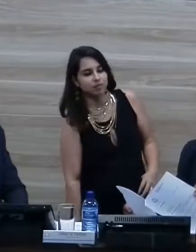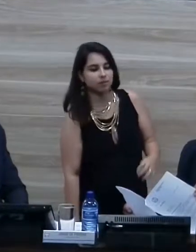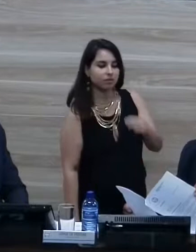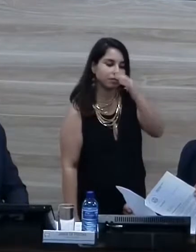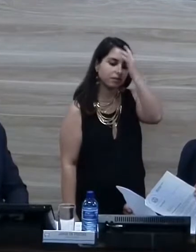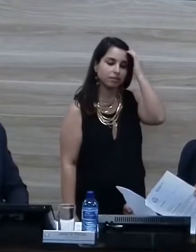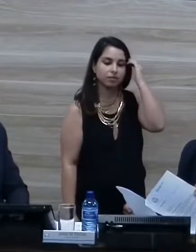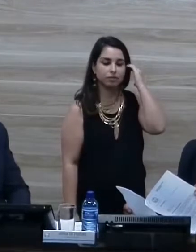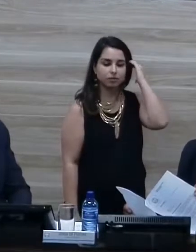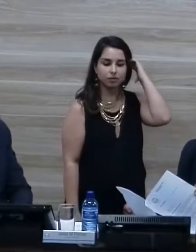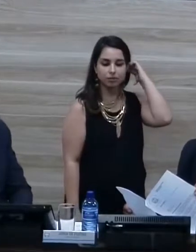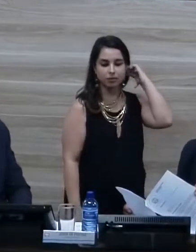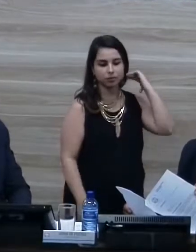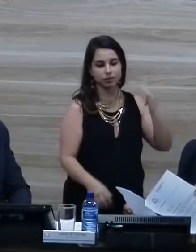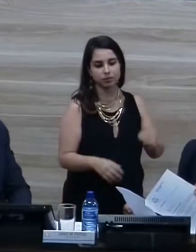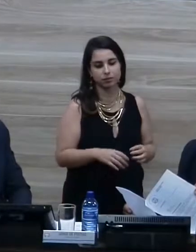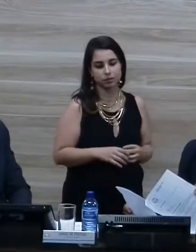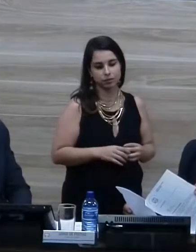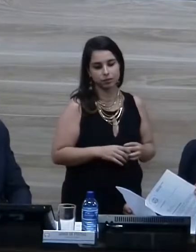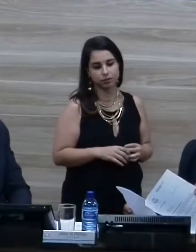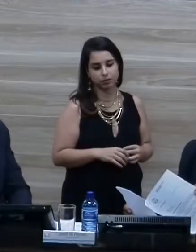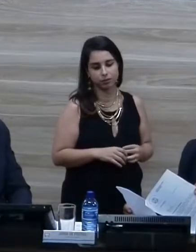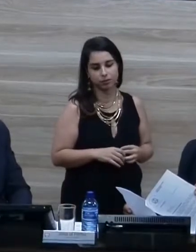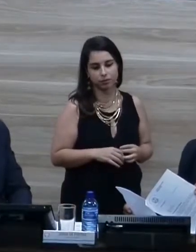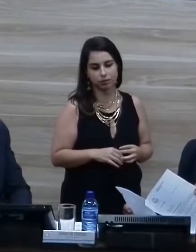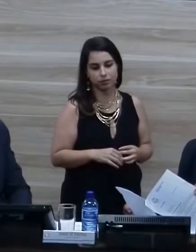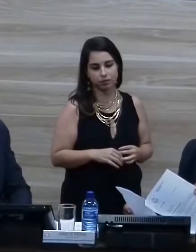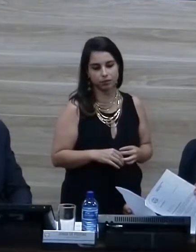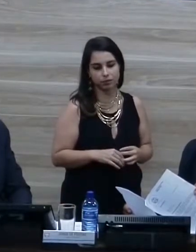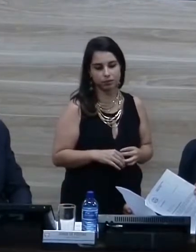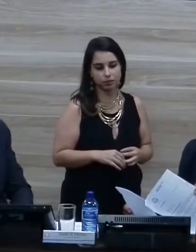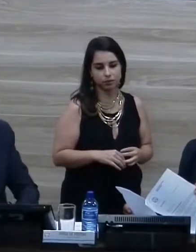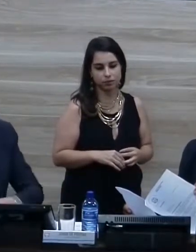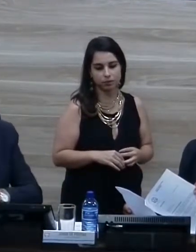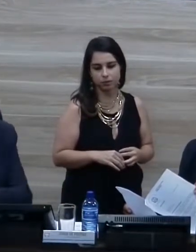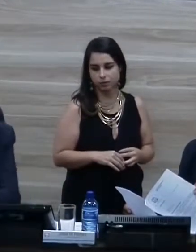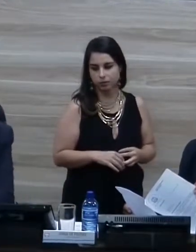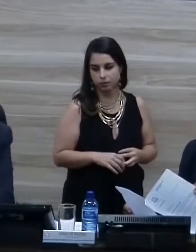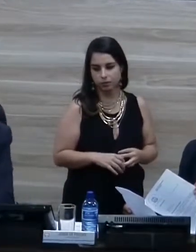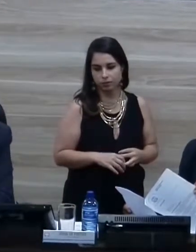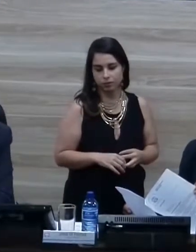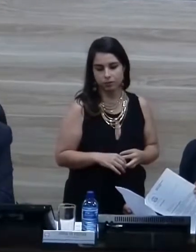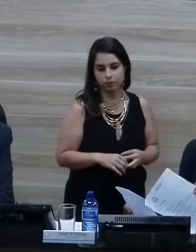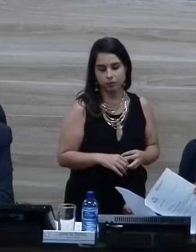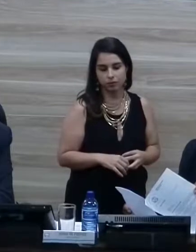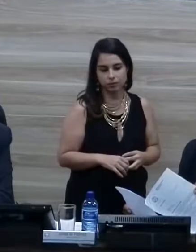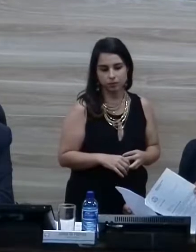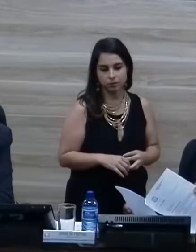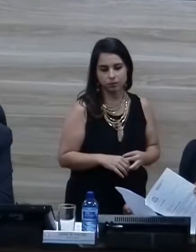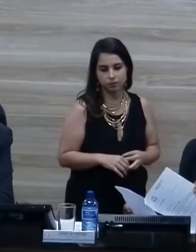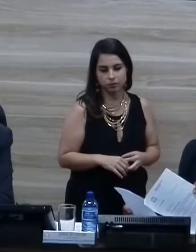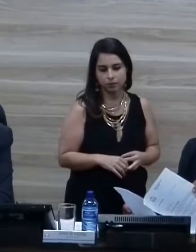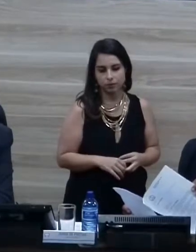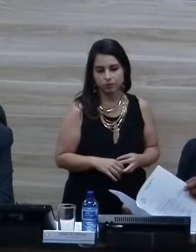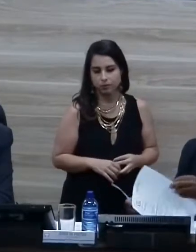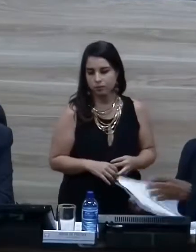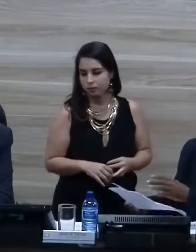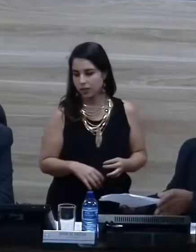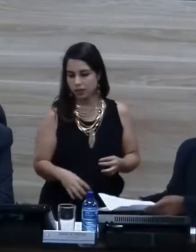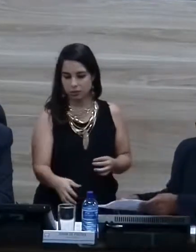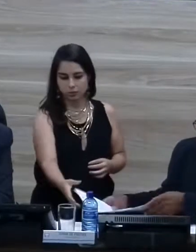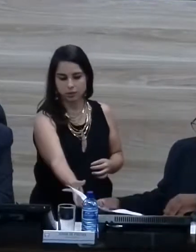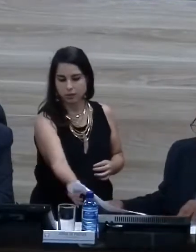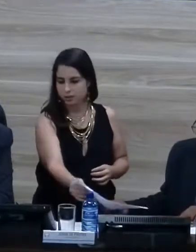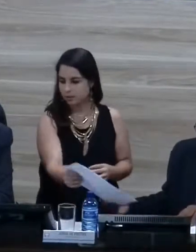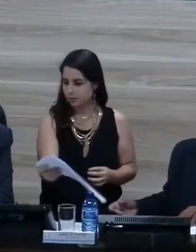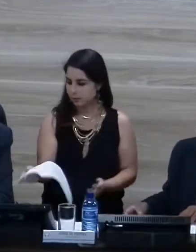Intervenção Estratégica ZIE 4 e Rua Carlos Gomes e da outras providências.